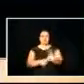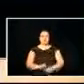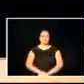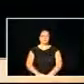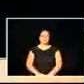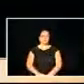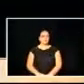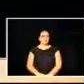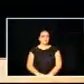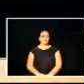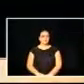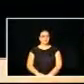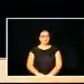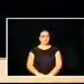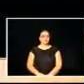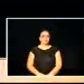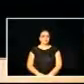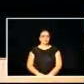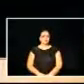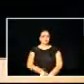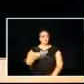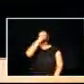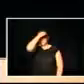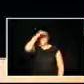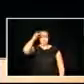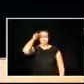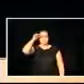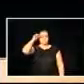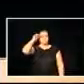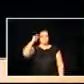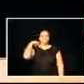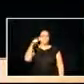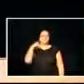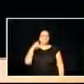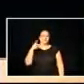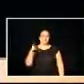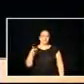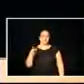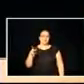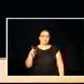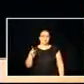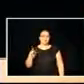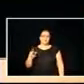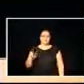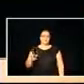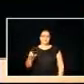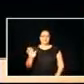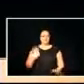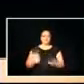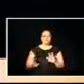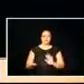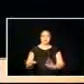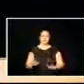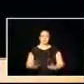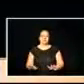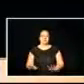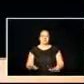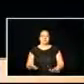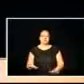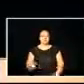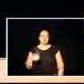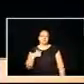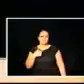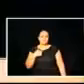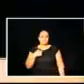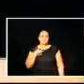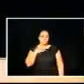há impacto financeiro na criação desses cargos, da minha parte, eu ainda aqui friso, eu gostaria de ter